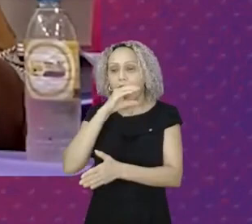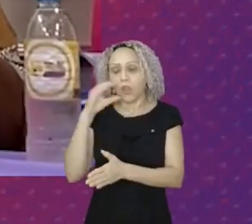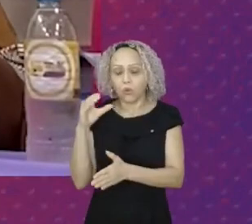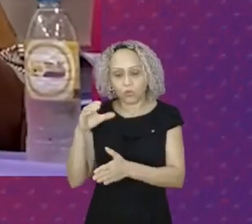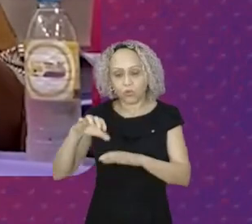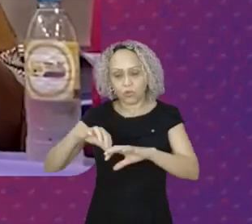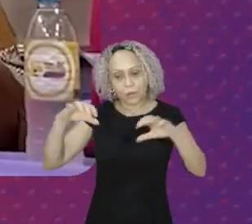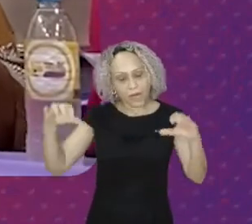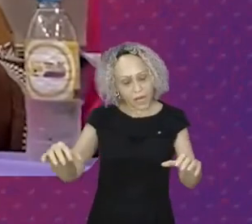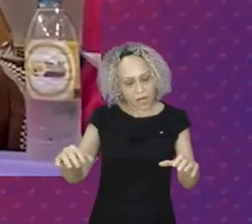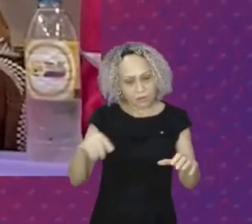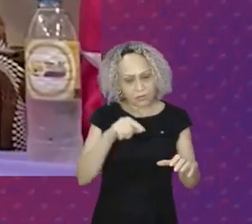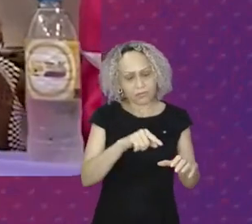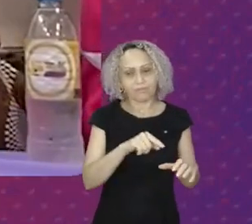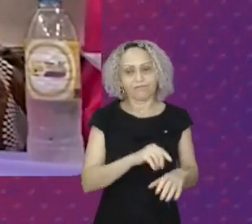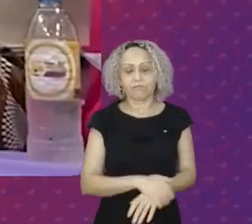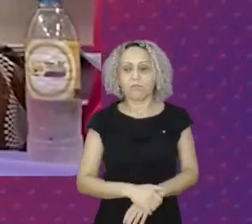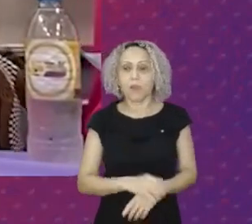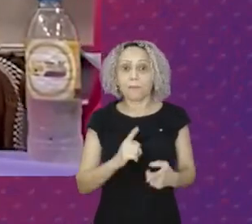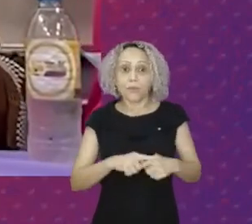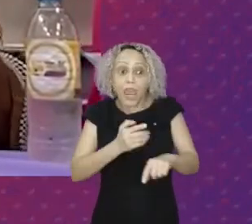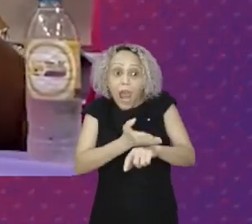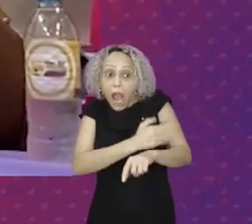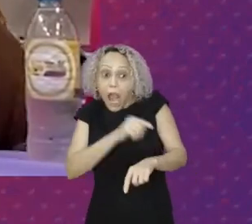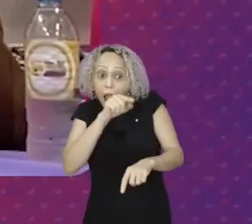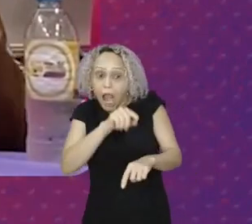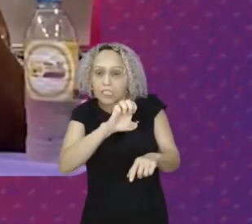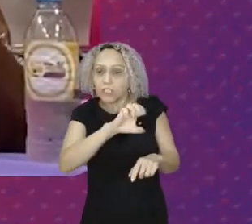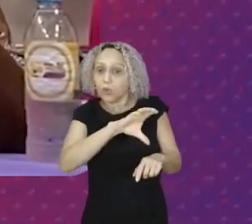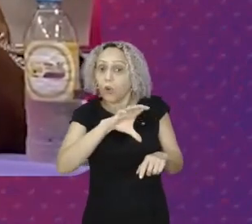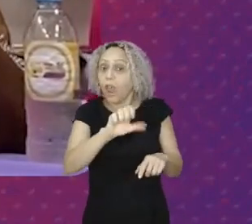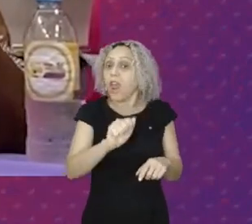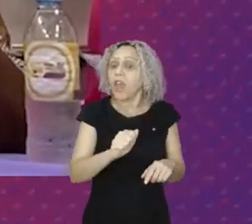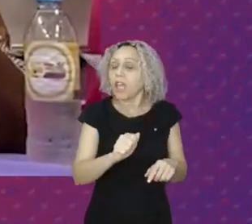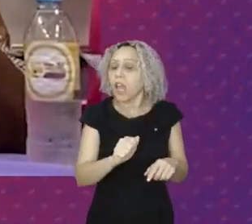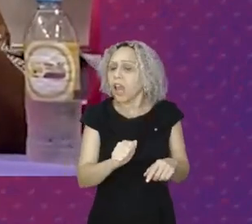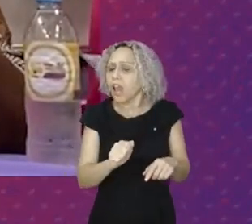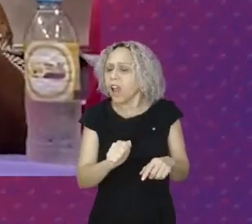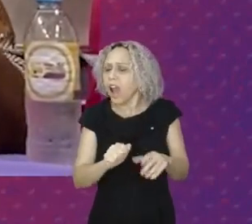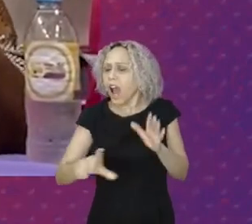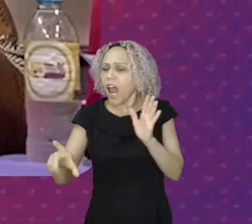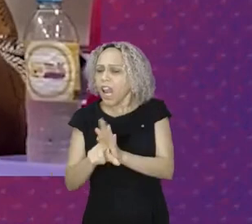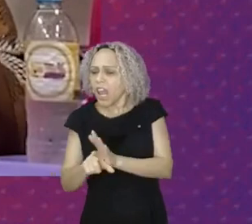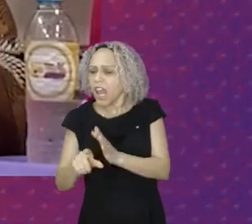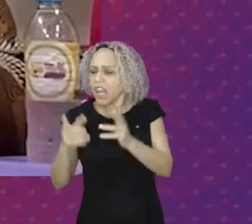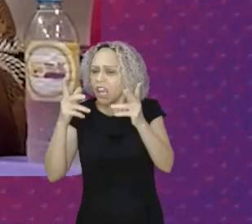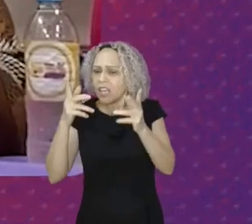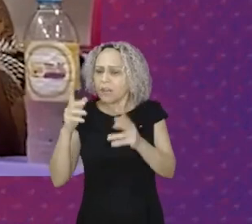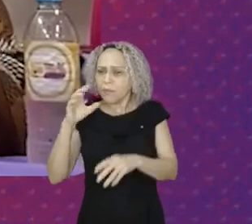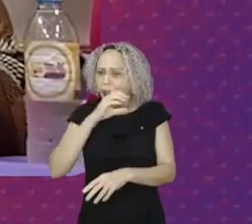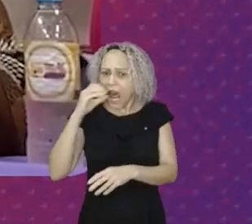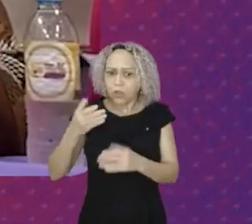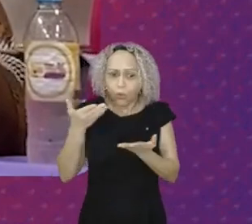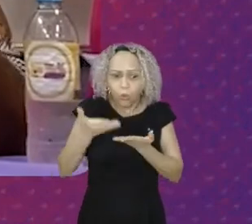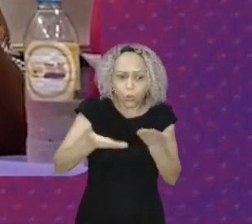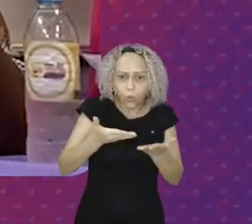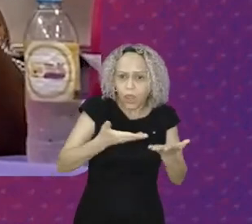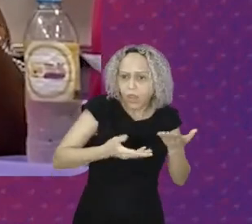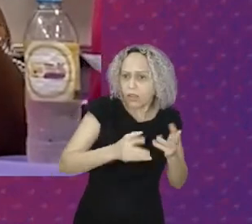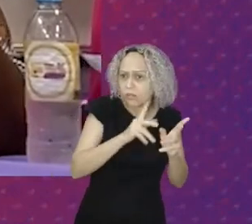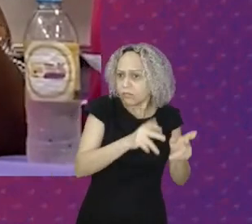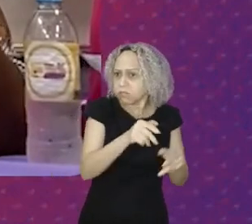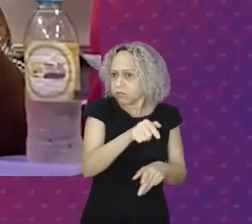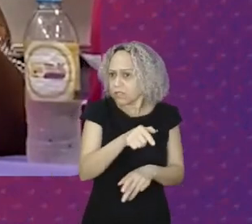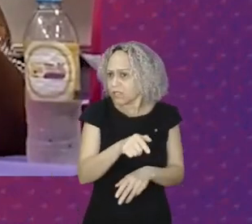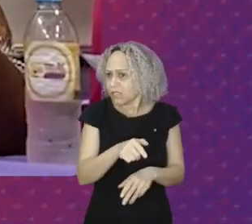todos são responsáveis na construção da proteção integral das infâncias. Isso muda radicalmente do ponto de vista das